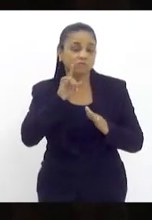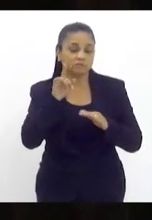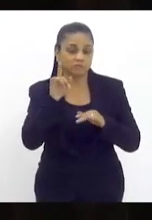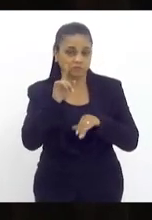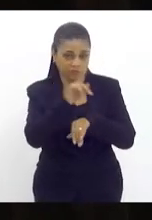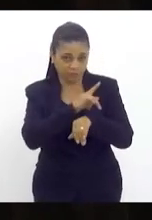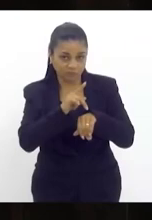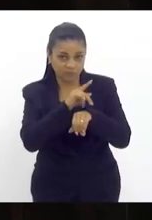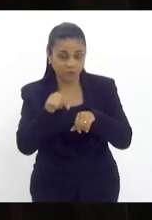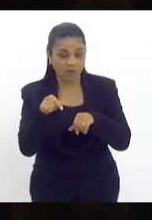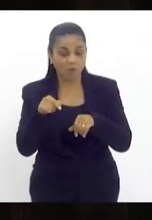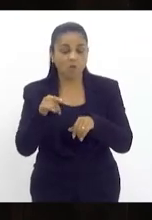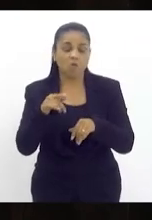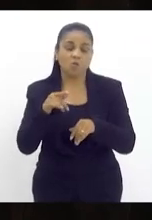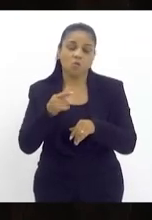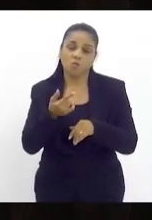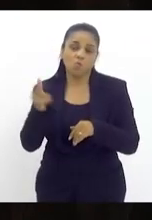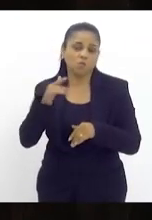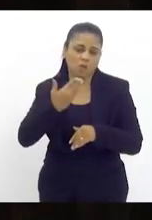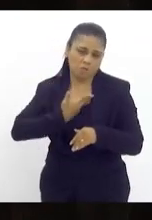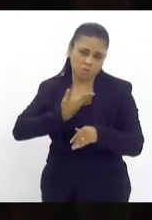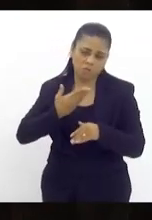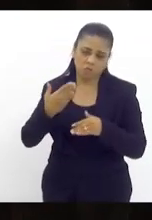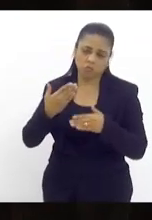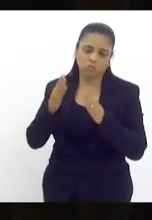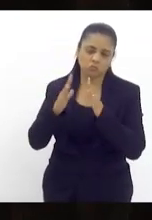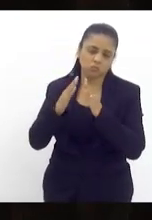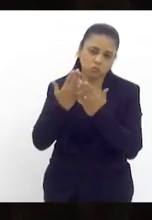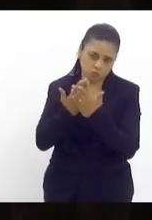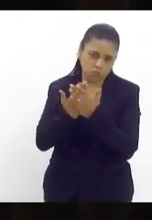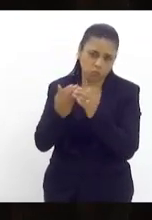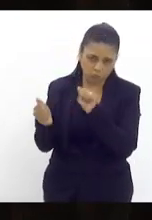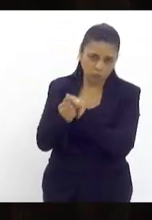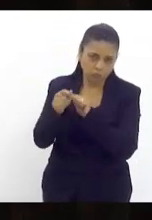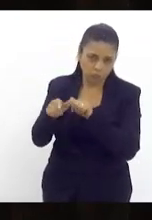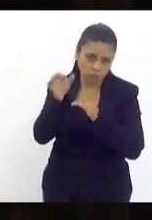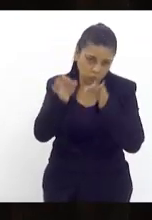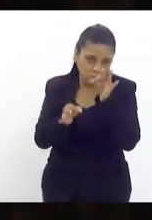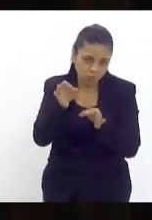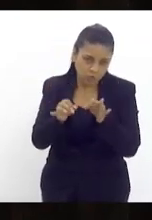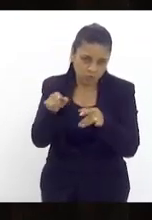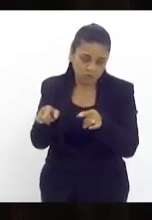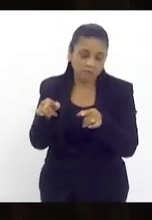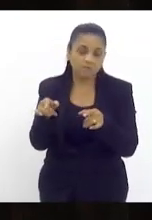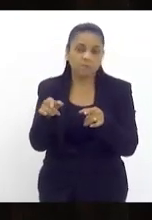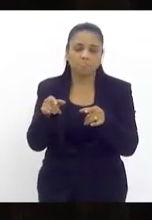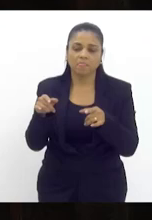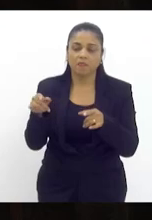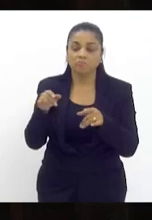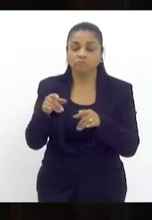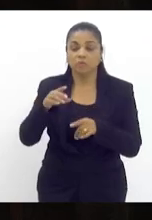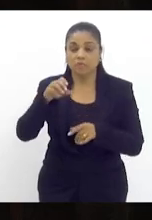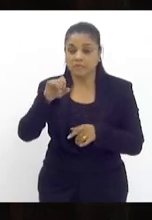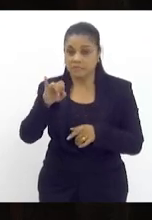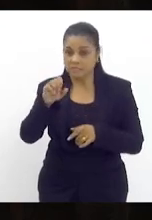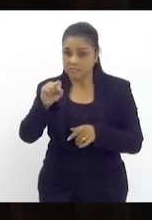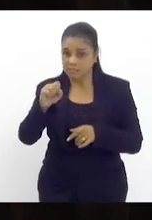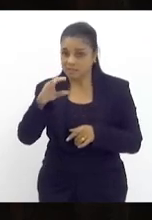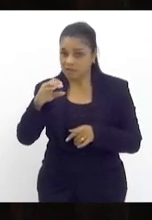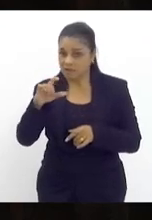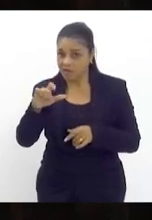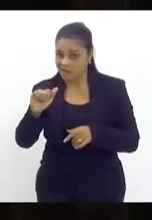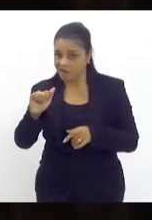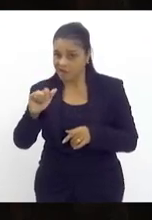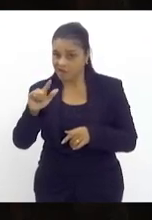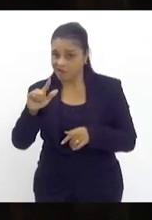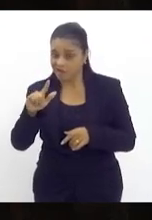que estudou com ele, uma pessoa mais velha que estudou com ele, falou assim, o Scalia, quando a gente estava no